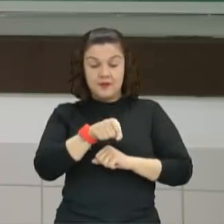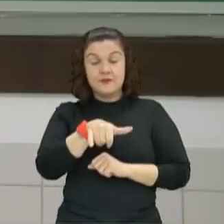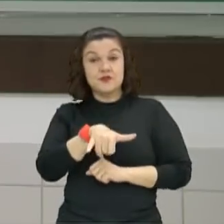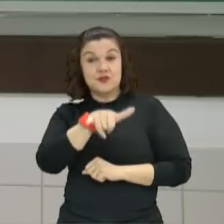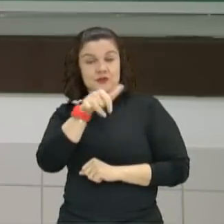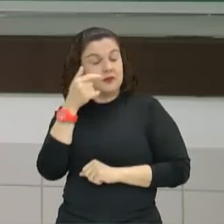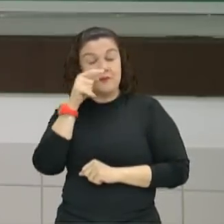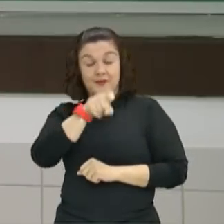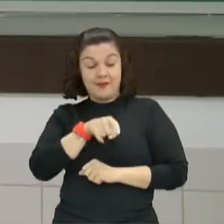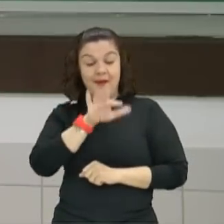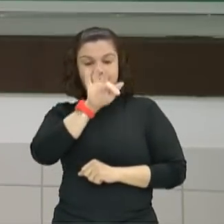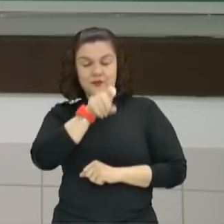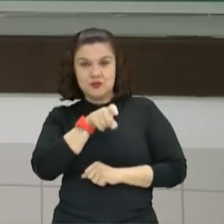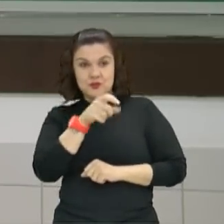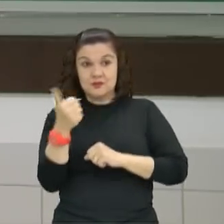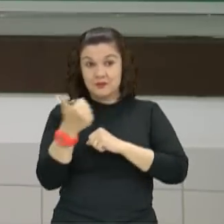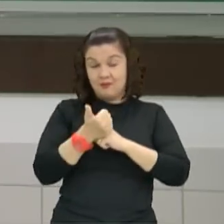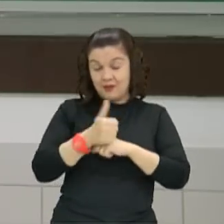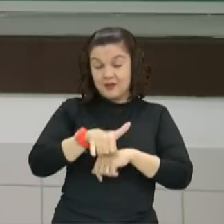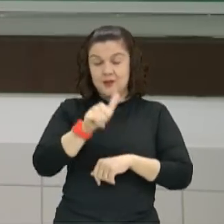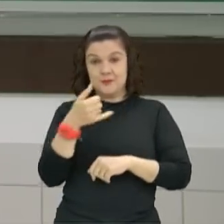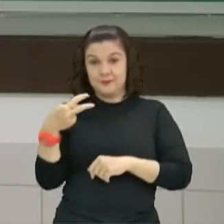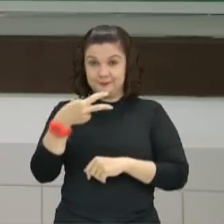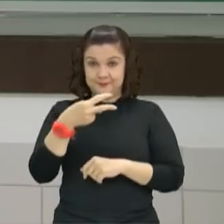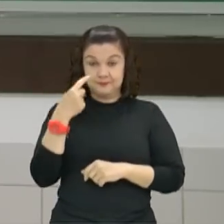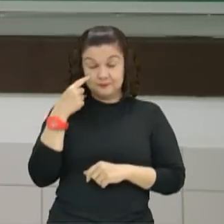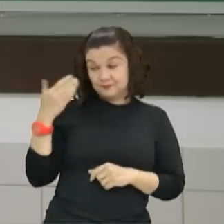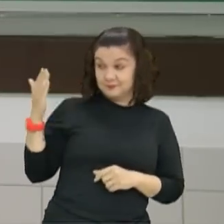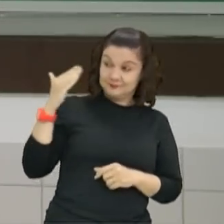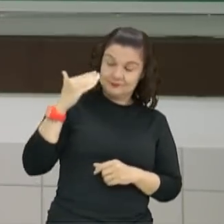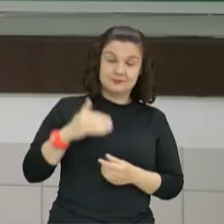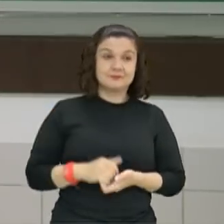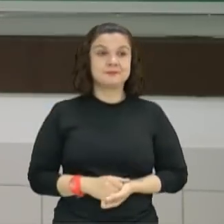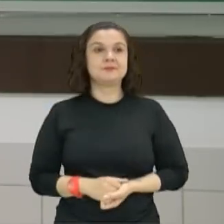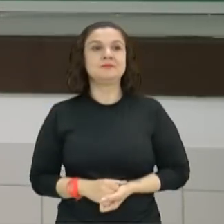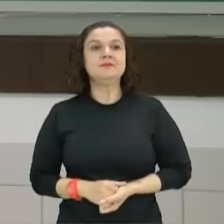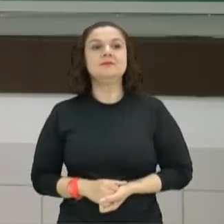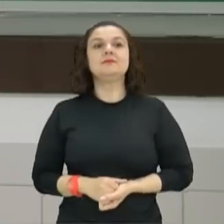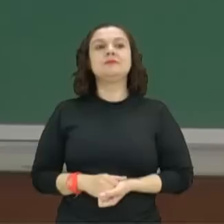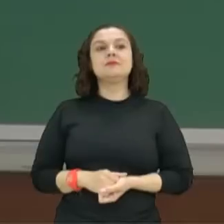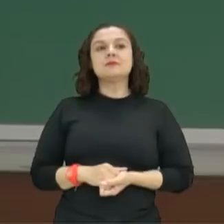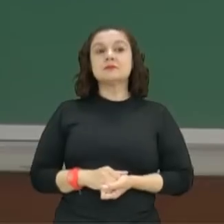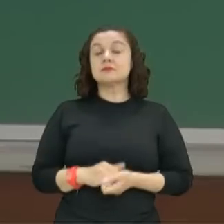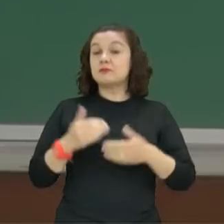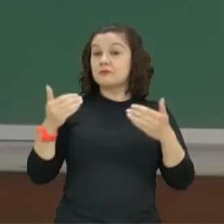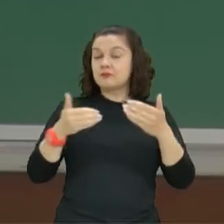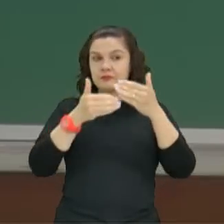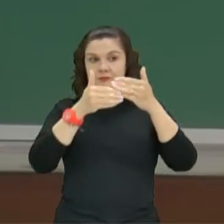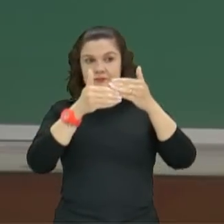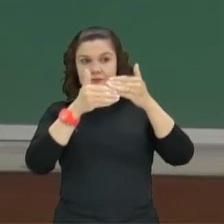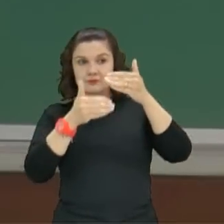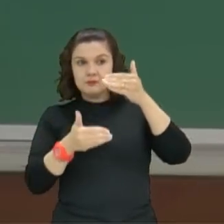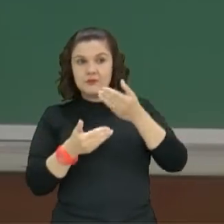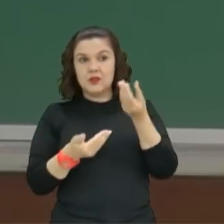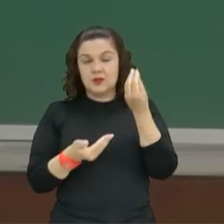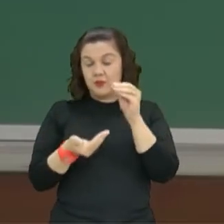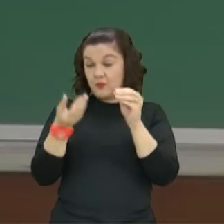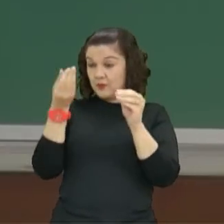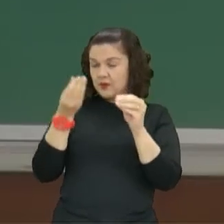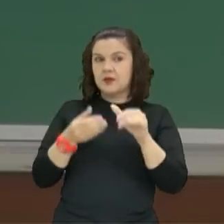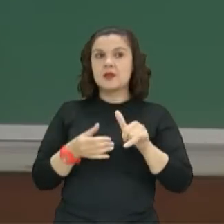y2. Tá, vamos continuar, tá bom? Ó, agora o que acontece? Como foi dado esses valores, ó,